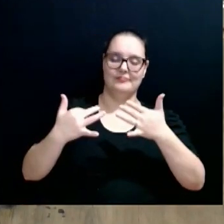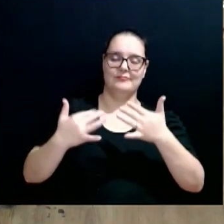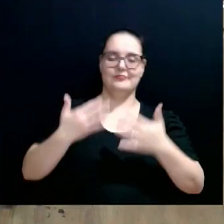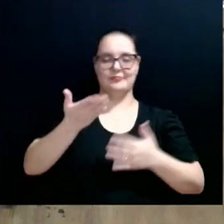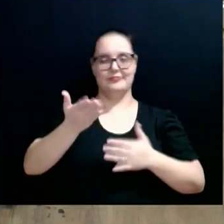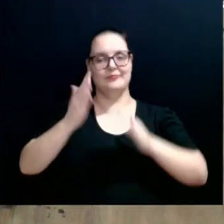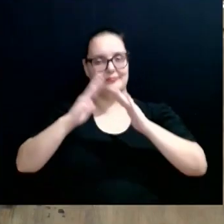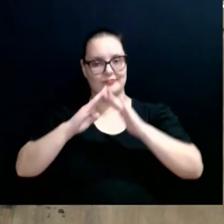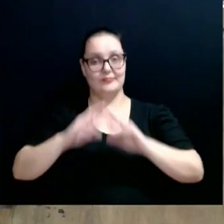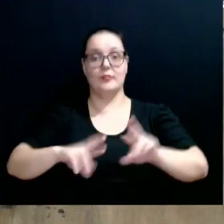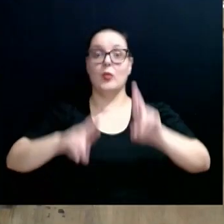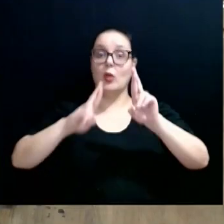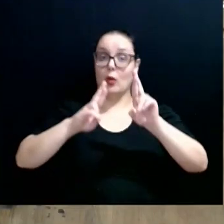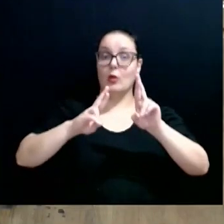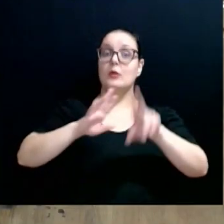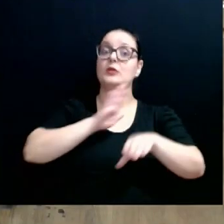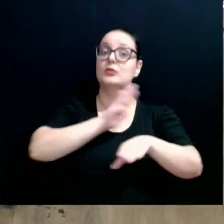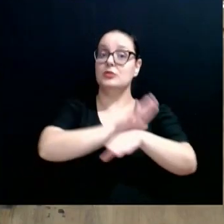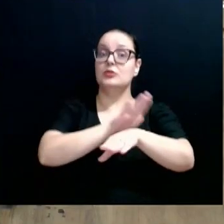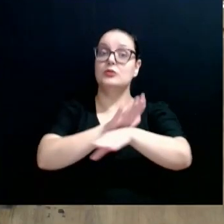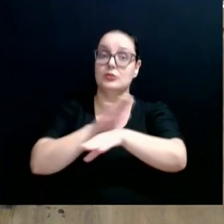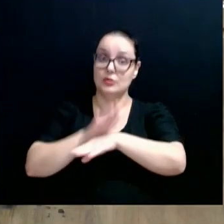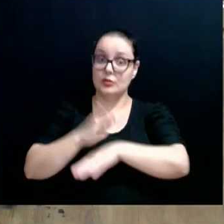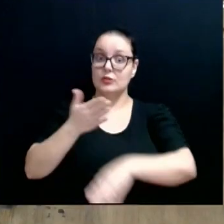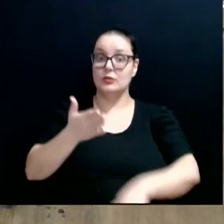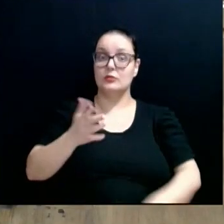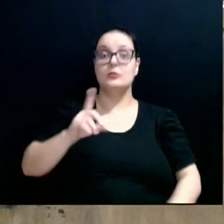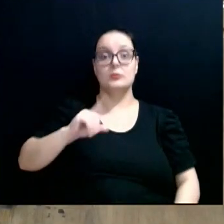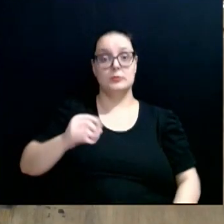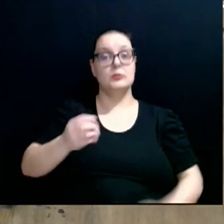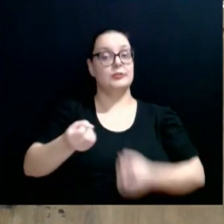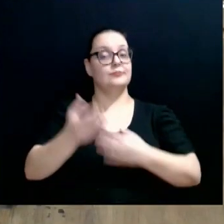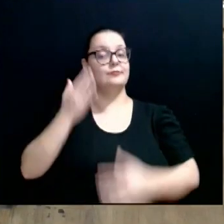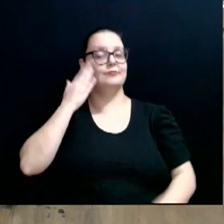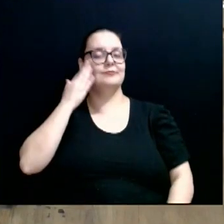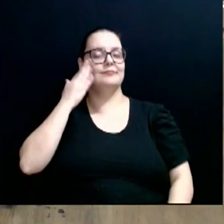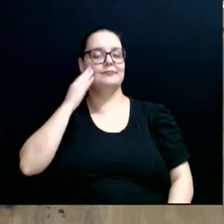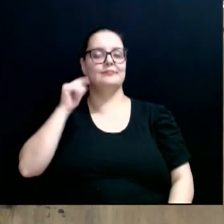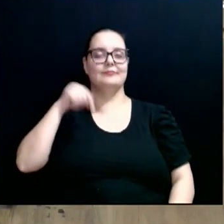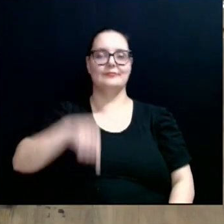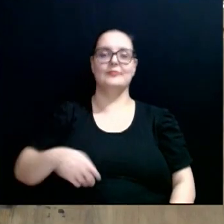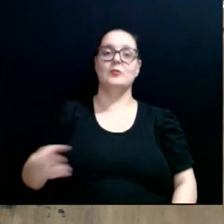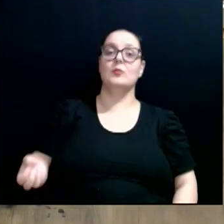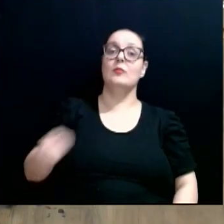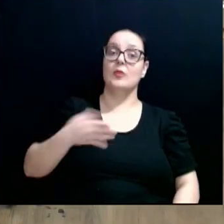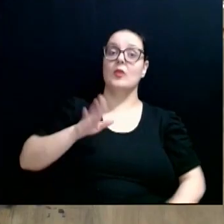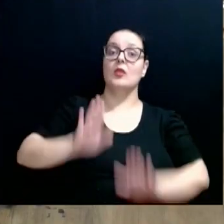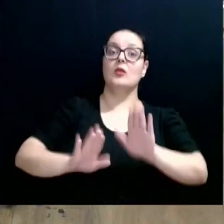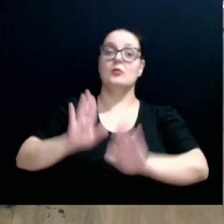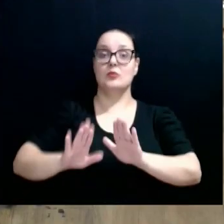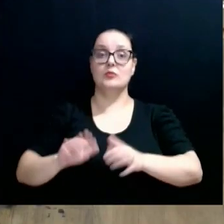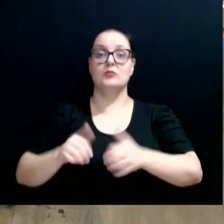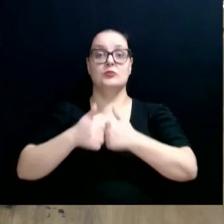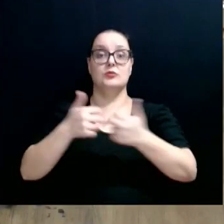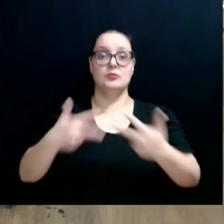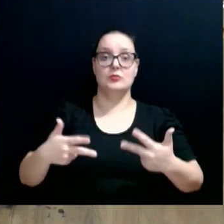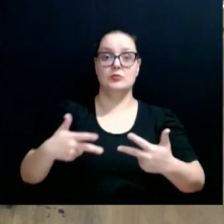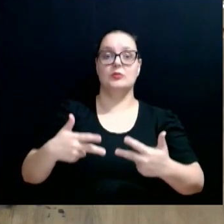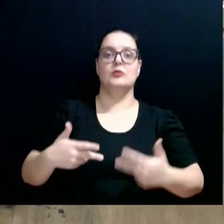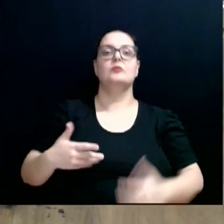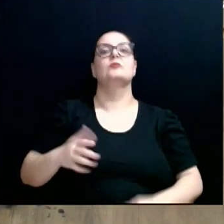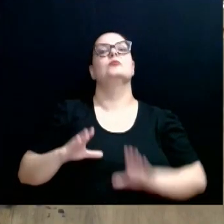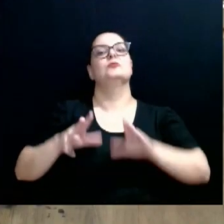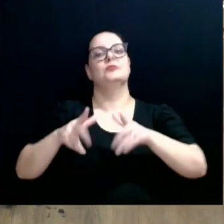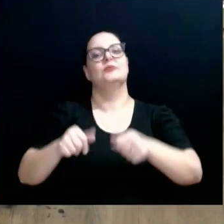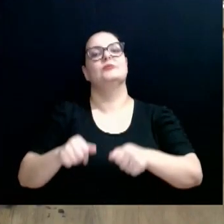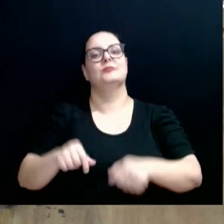tenha contribuído, que você saia bem informado sobre essa nova licitação do transporte público coletivo aqui da cidade